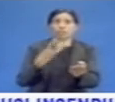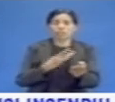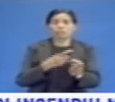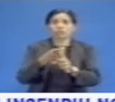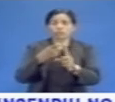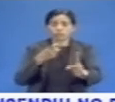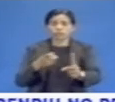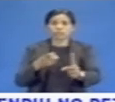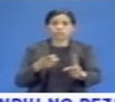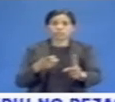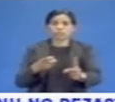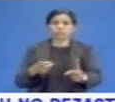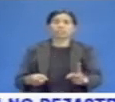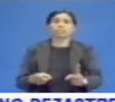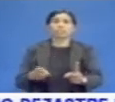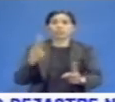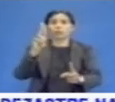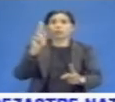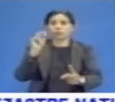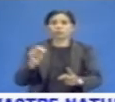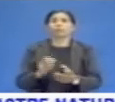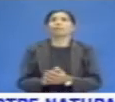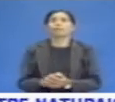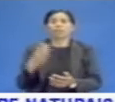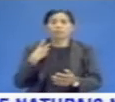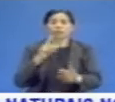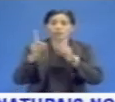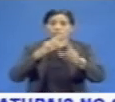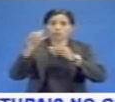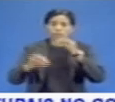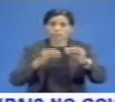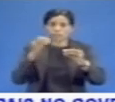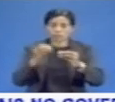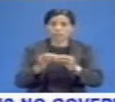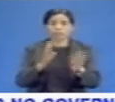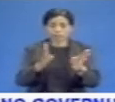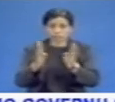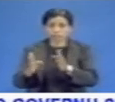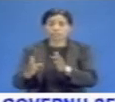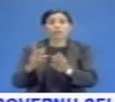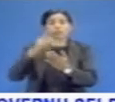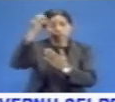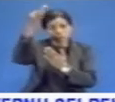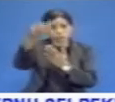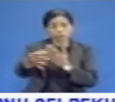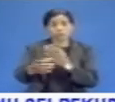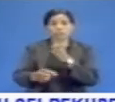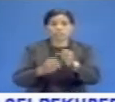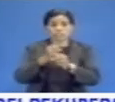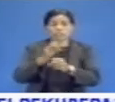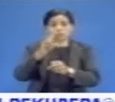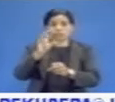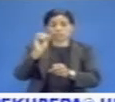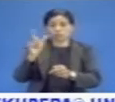Nações Unidas. A Mimoscula Conabá, cooperação e a futuro programa foi um balão, tina rinhurua ronolurecim ida,